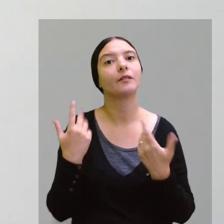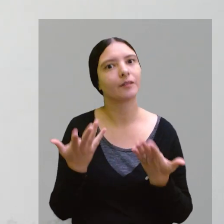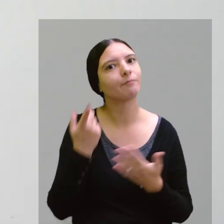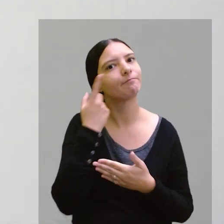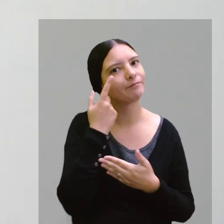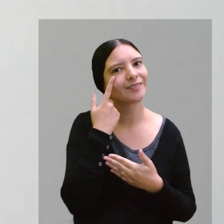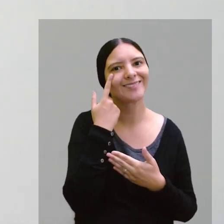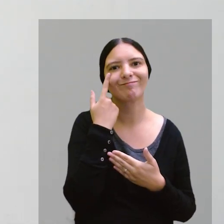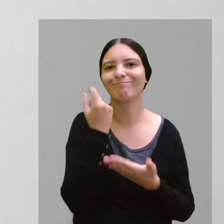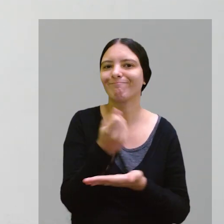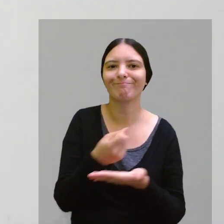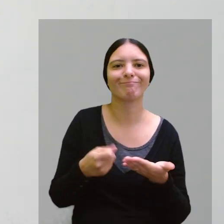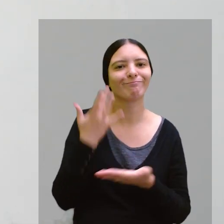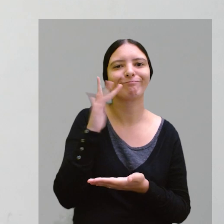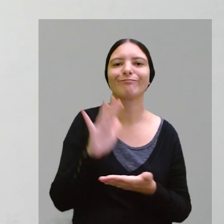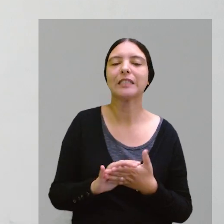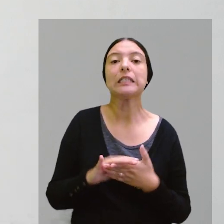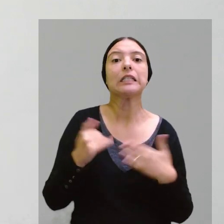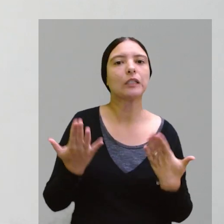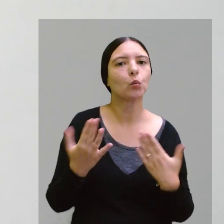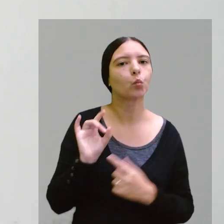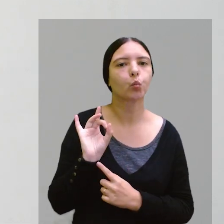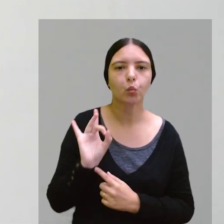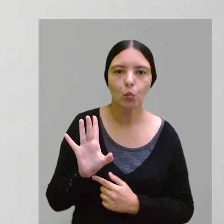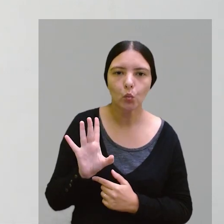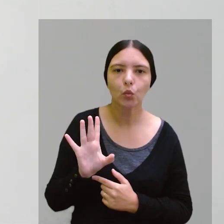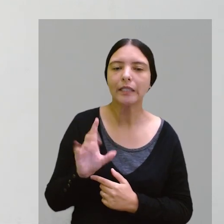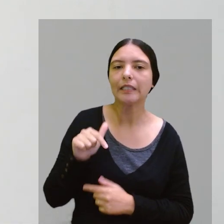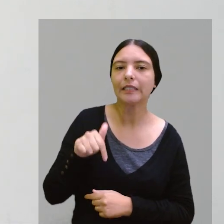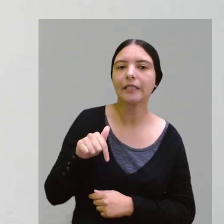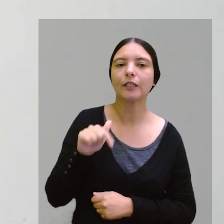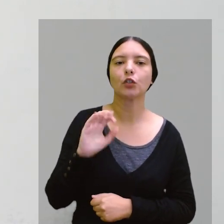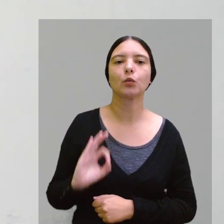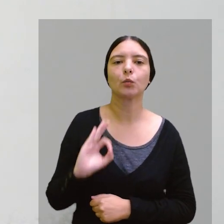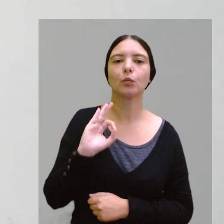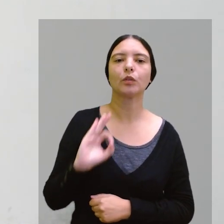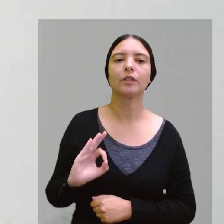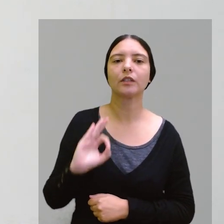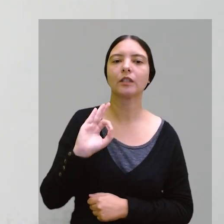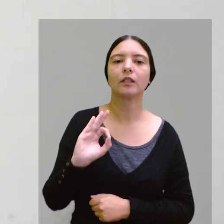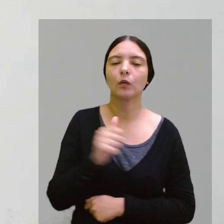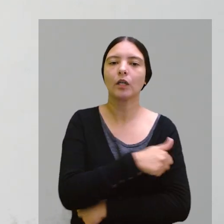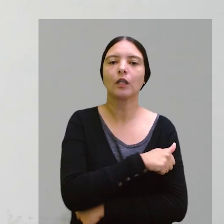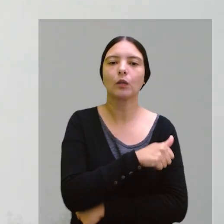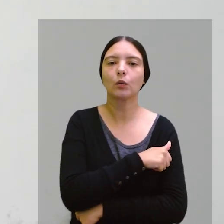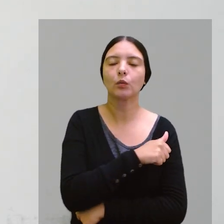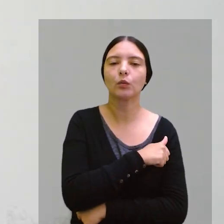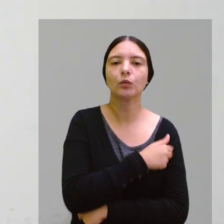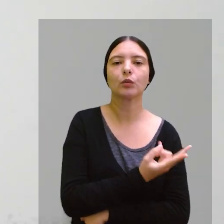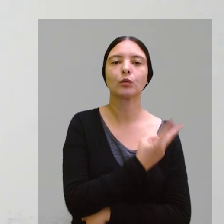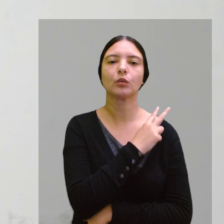vê, nem sabe redigir. Você sabe que apenas 7% dos alunos que saem do